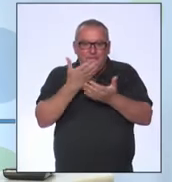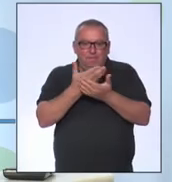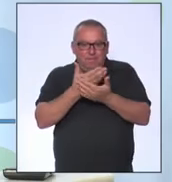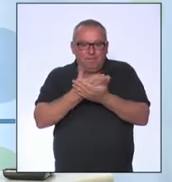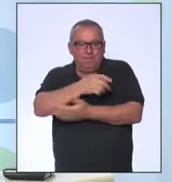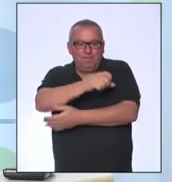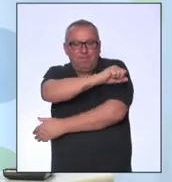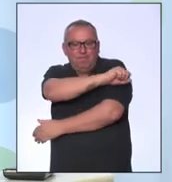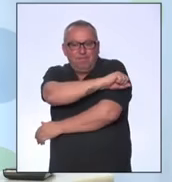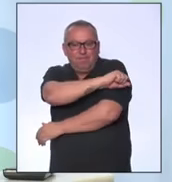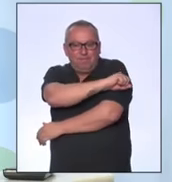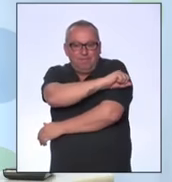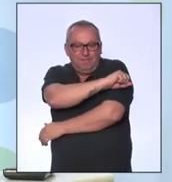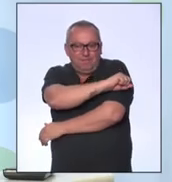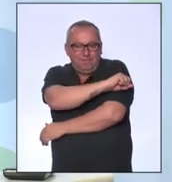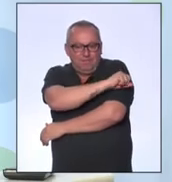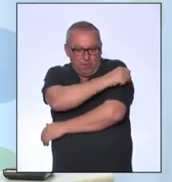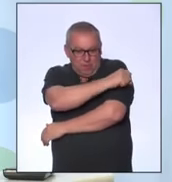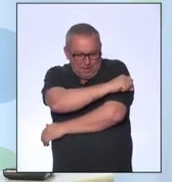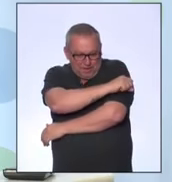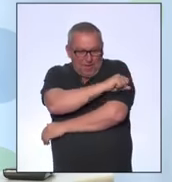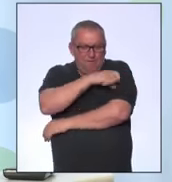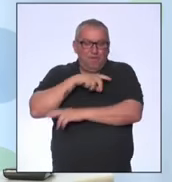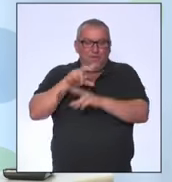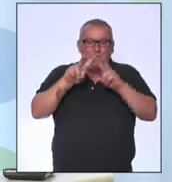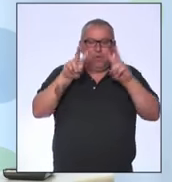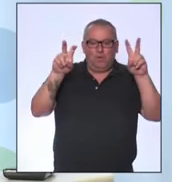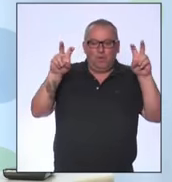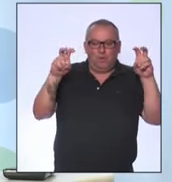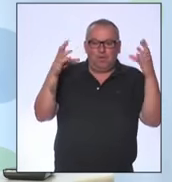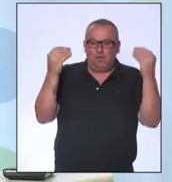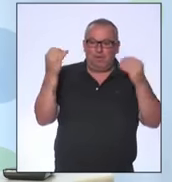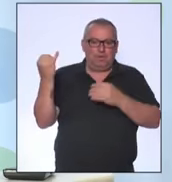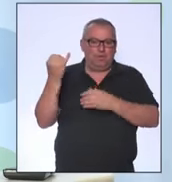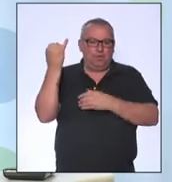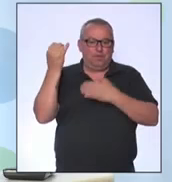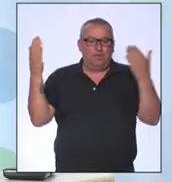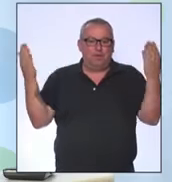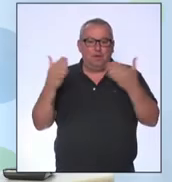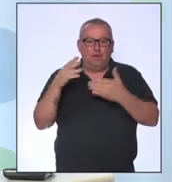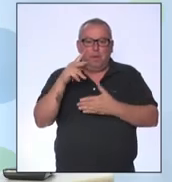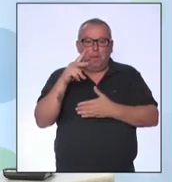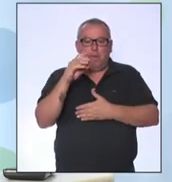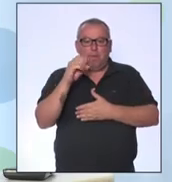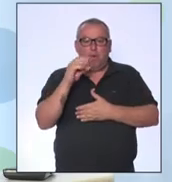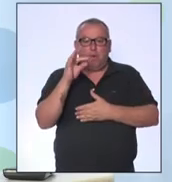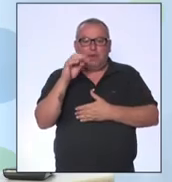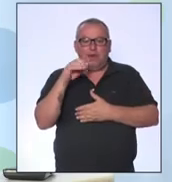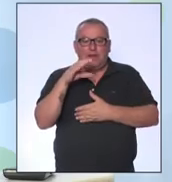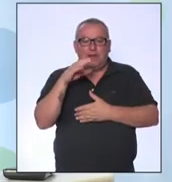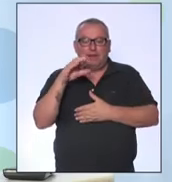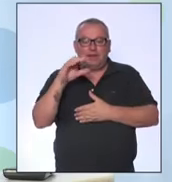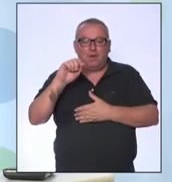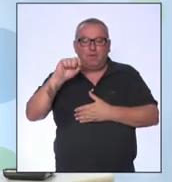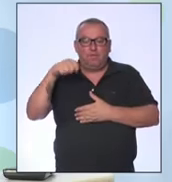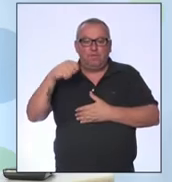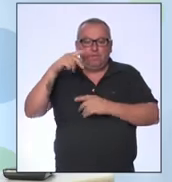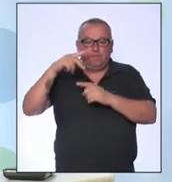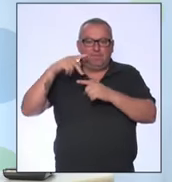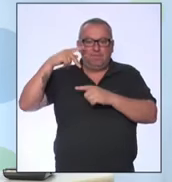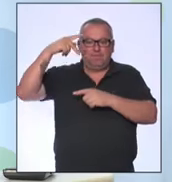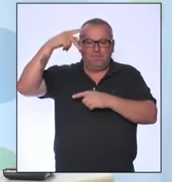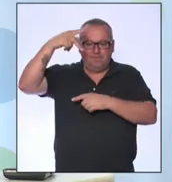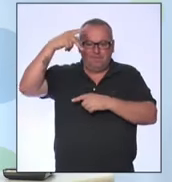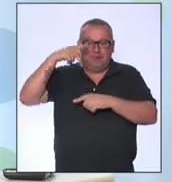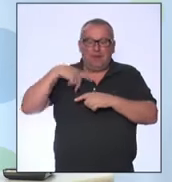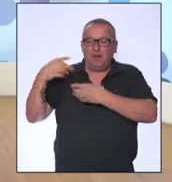do oitavo ano, uma aula sobre um tema muito importante. Hoje nós falaremos sobre potenciação. E eu convidei aqui o